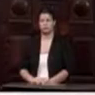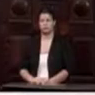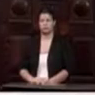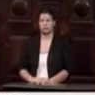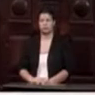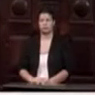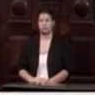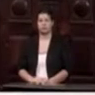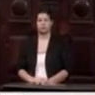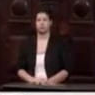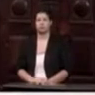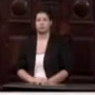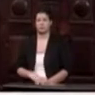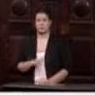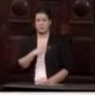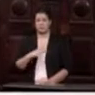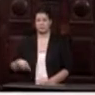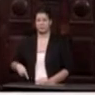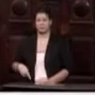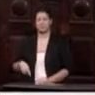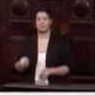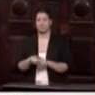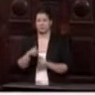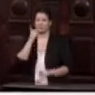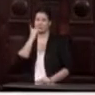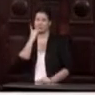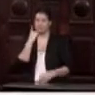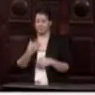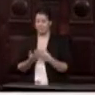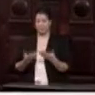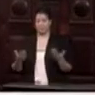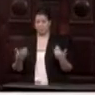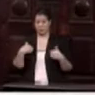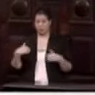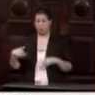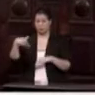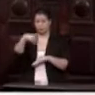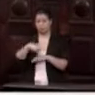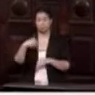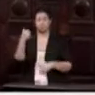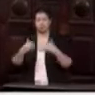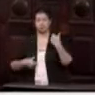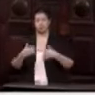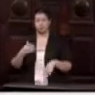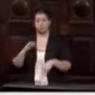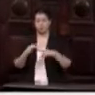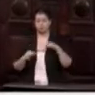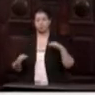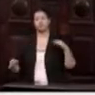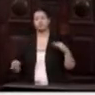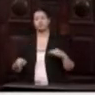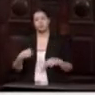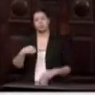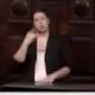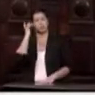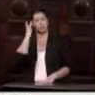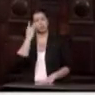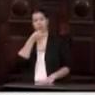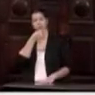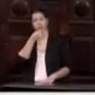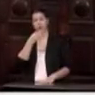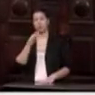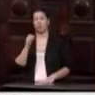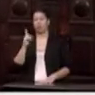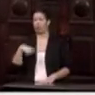Senhora presidente, senhoras e senhores deputados, subo aqui a essa tribuna para discutir alguns pontos que, na minha opinião,